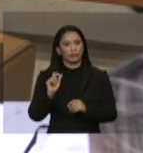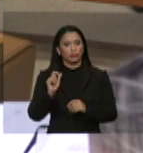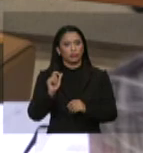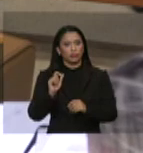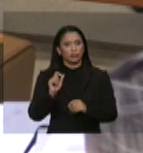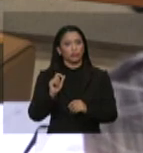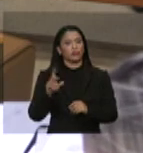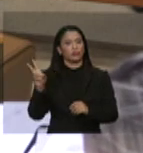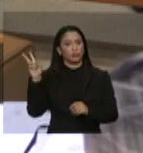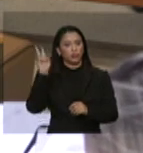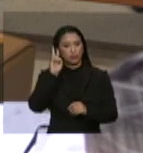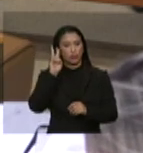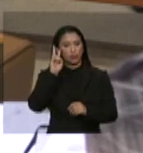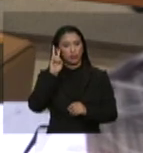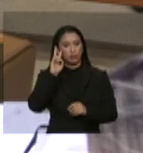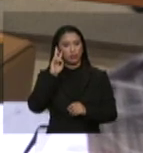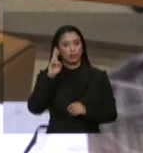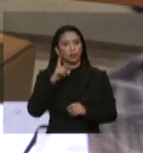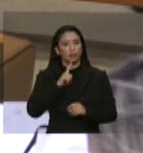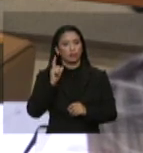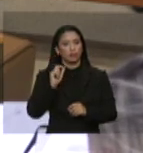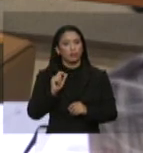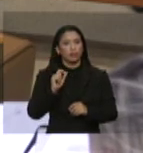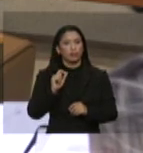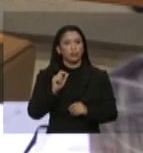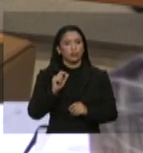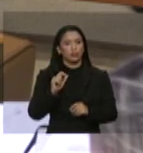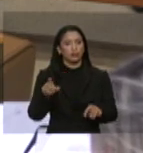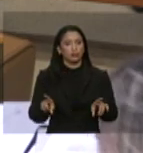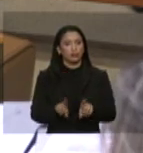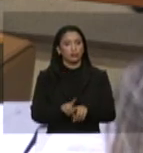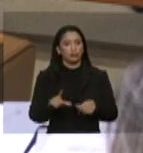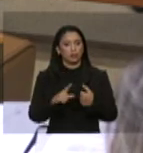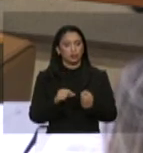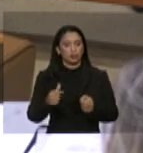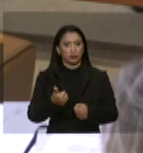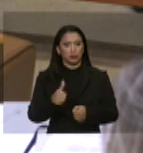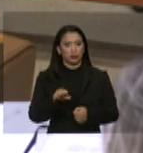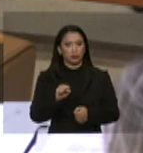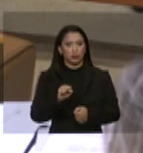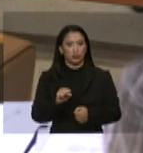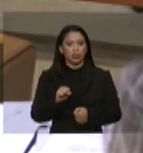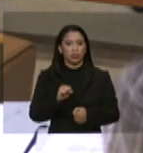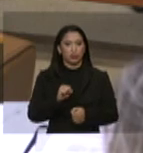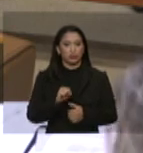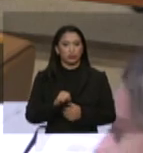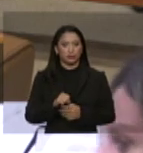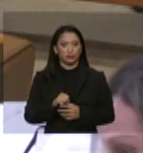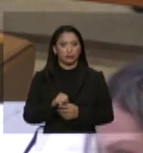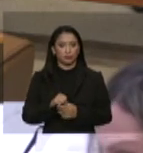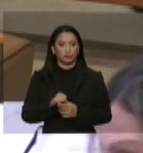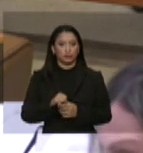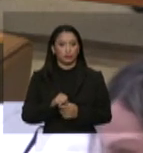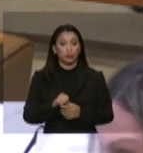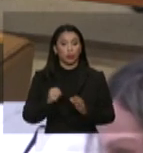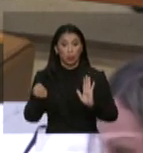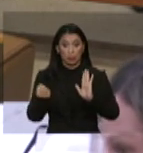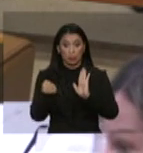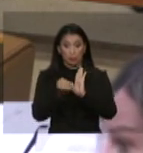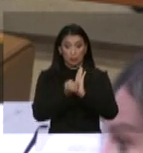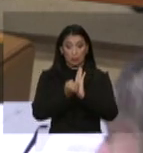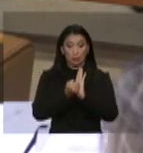histórico e tinha até falado com o ministro sobre também o artigo 18 do partido 19 do Marco